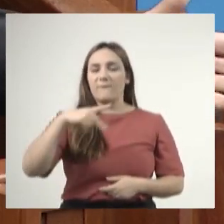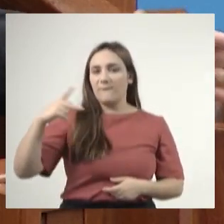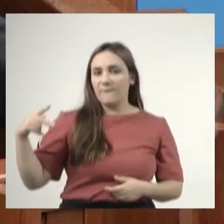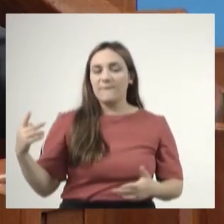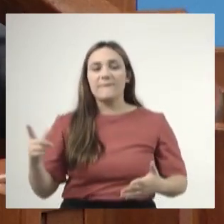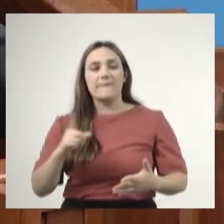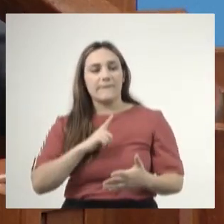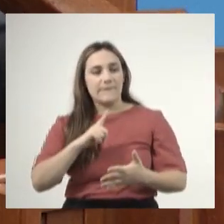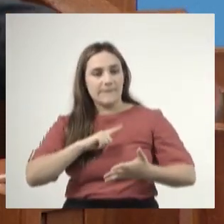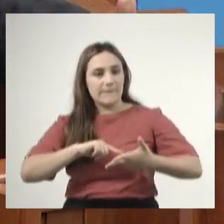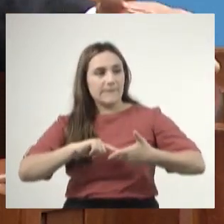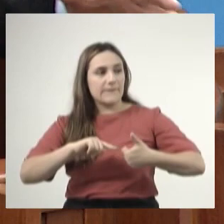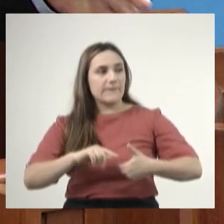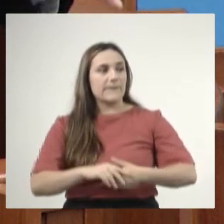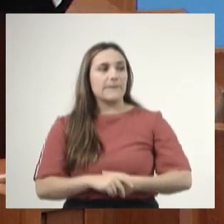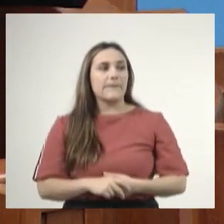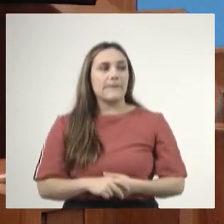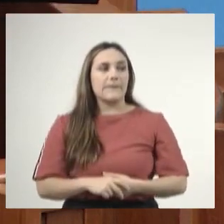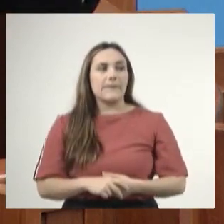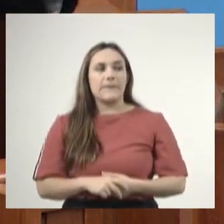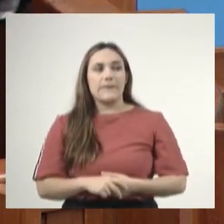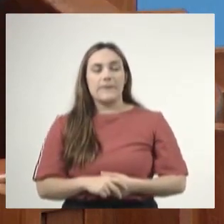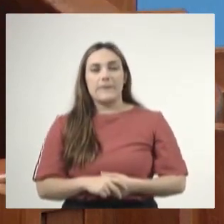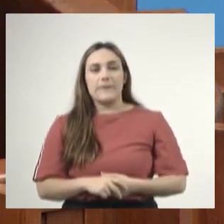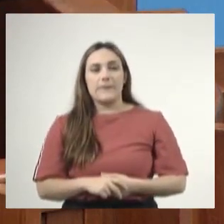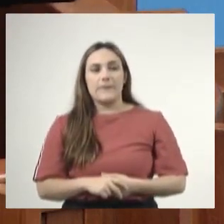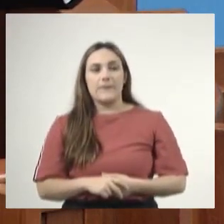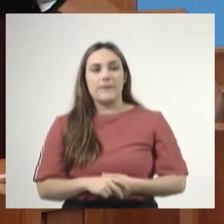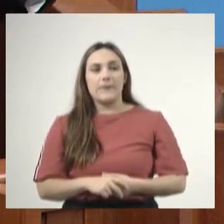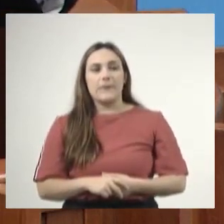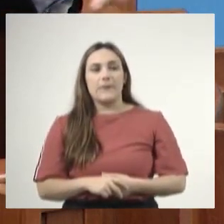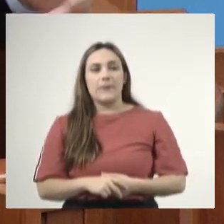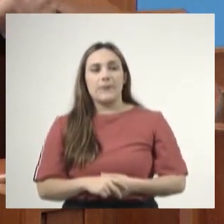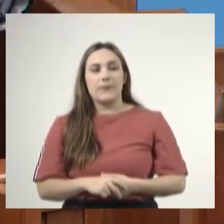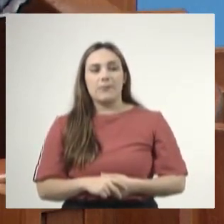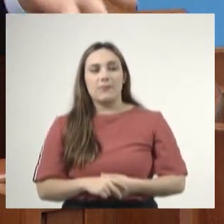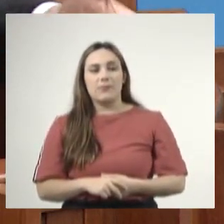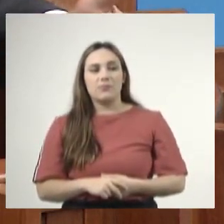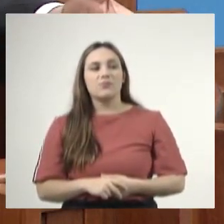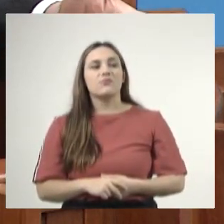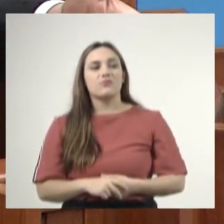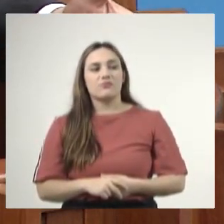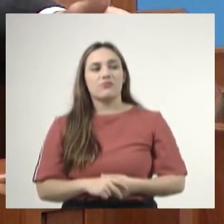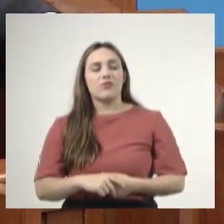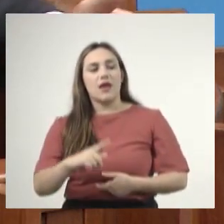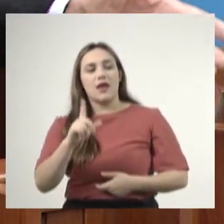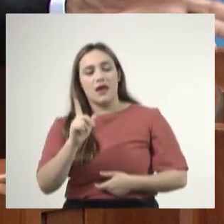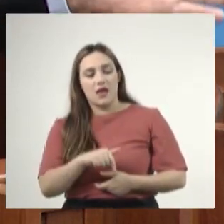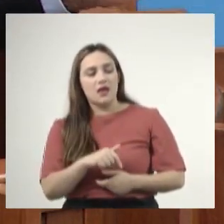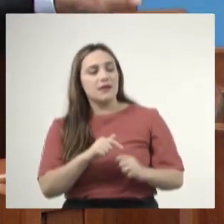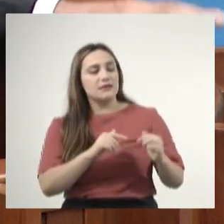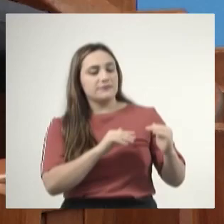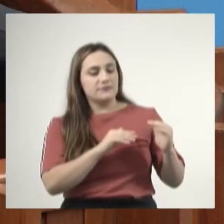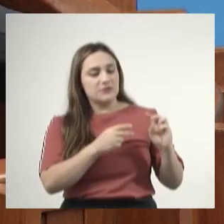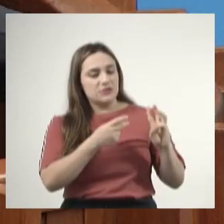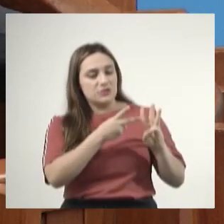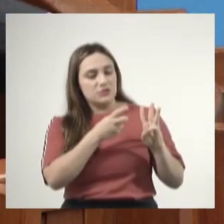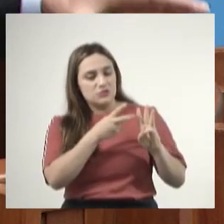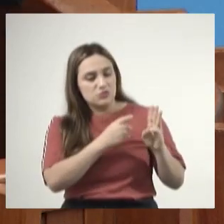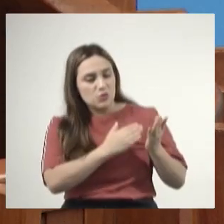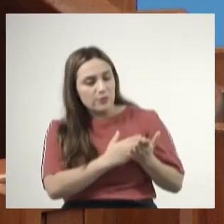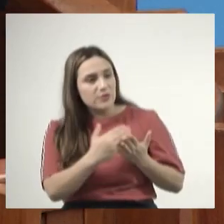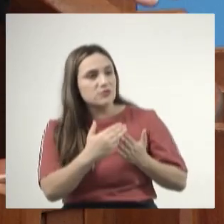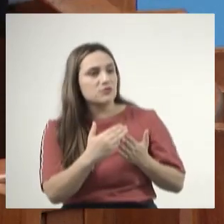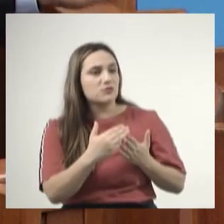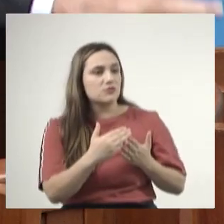e diz o seguinte: essa terra aqui tem várias e várias casas, formou uma cidade, mas é nossa.